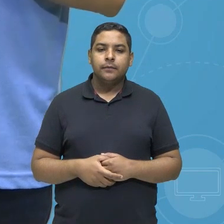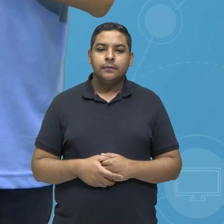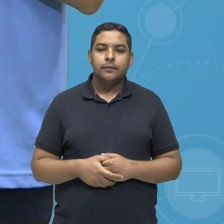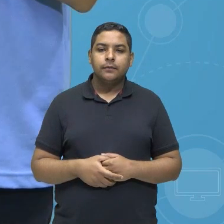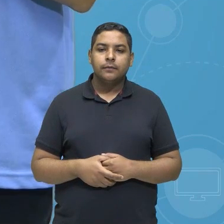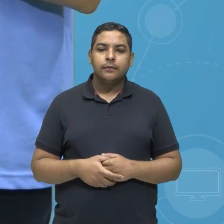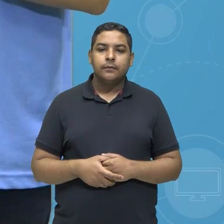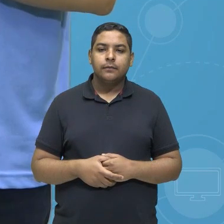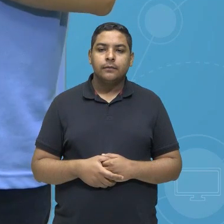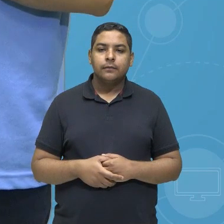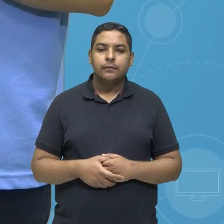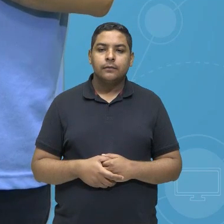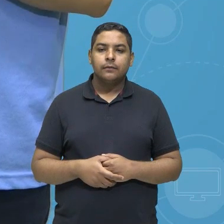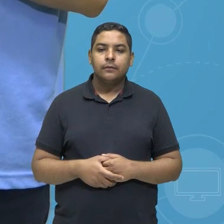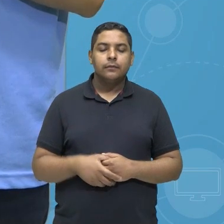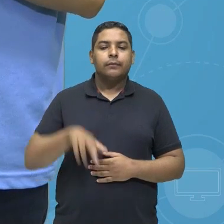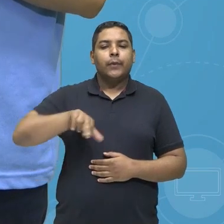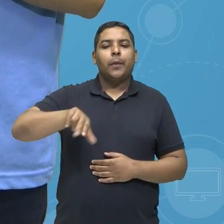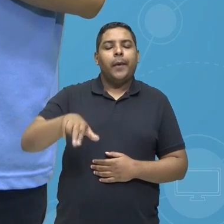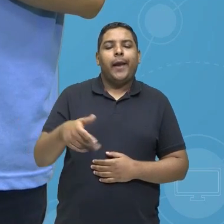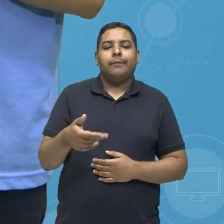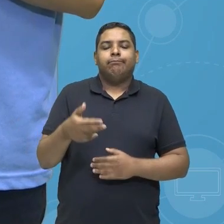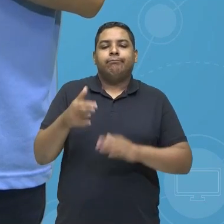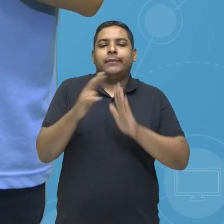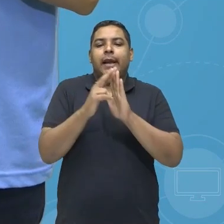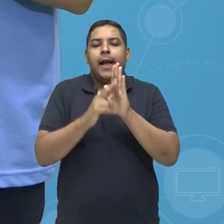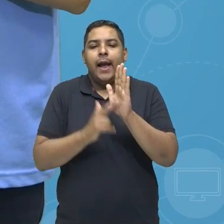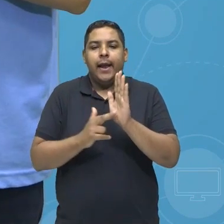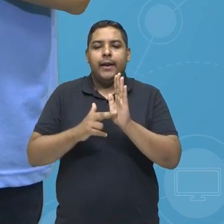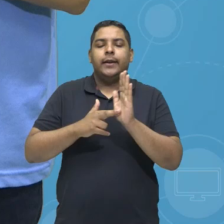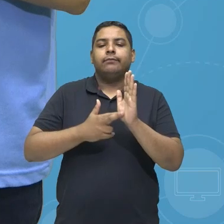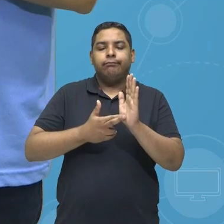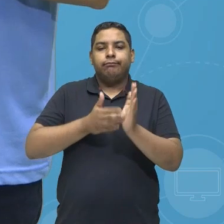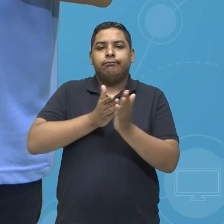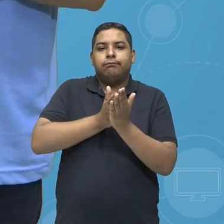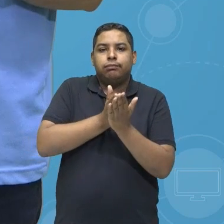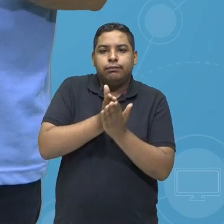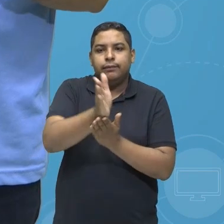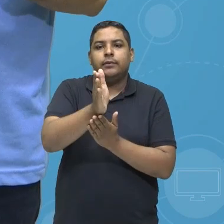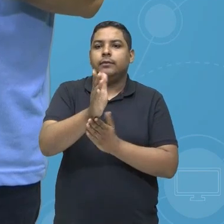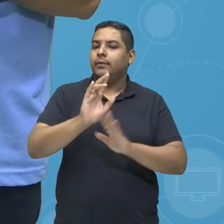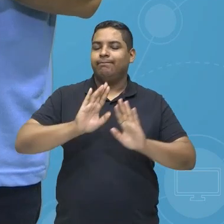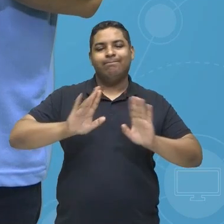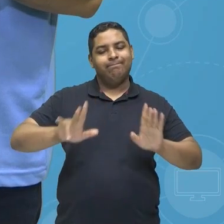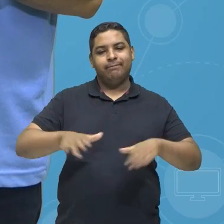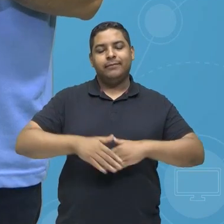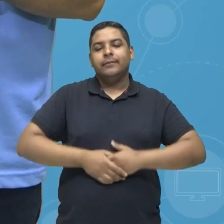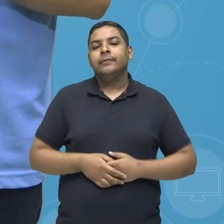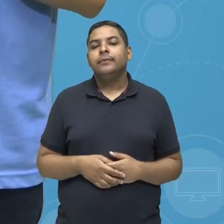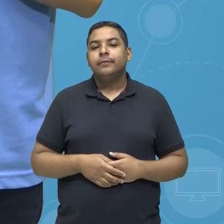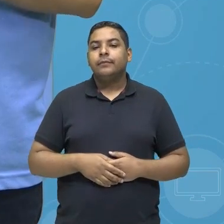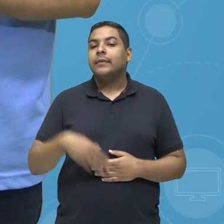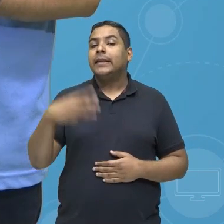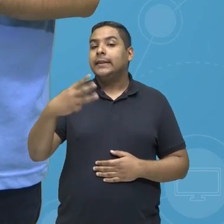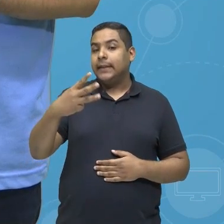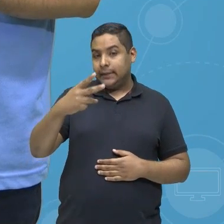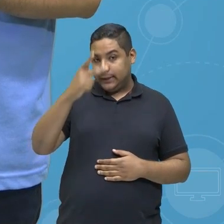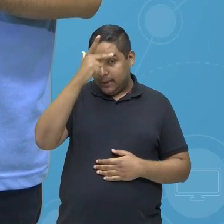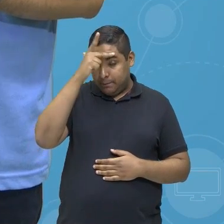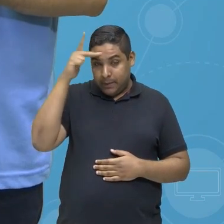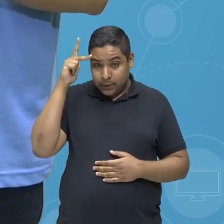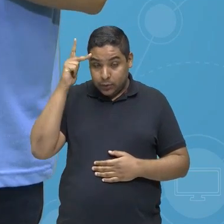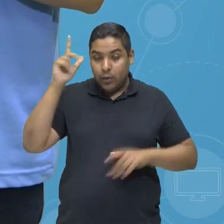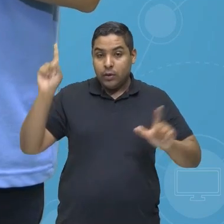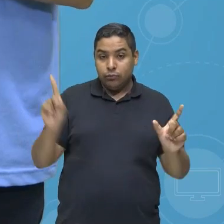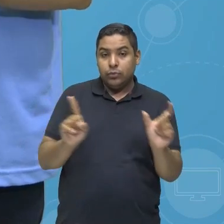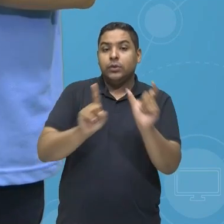singular. Então, eles não seguem a regra. Nós já sabemos, que quando nós conjugamos aí verbos com terceira pessoa do singular no